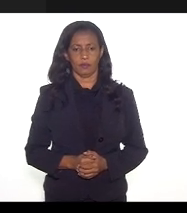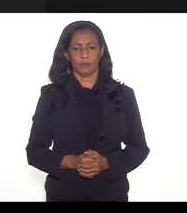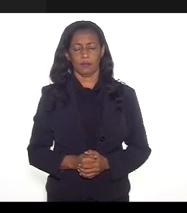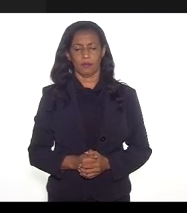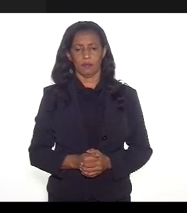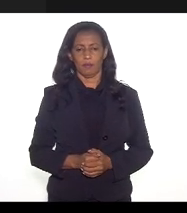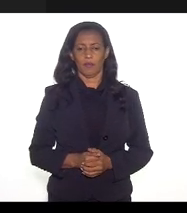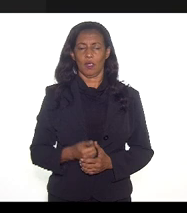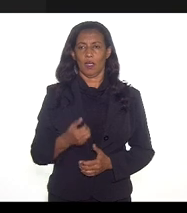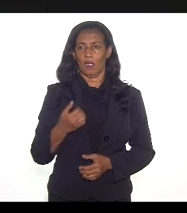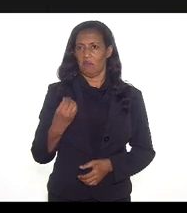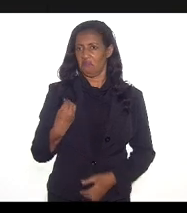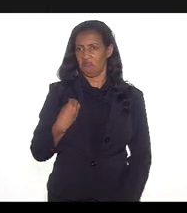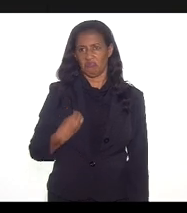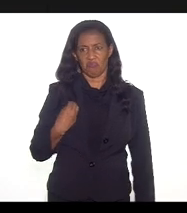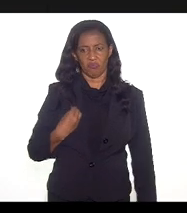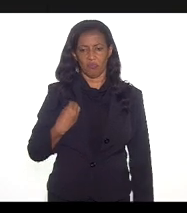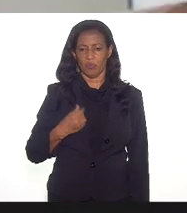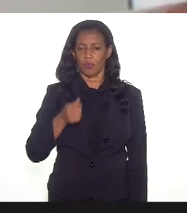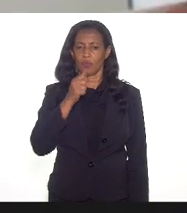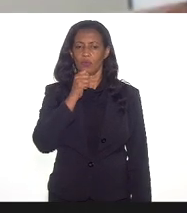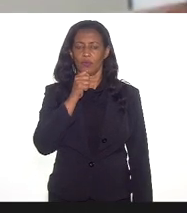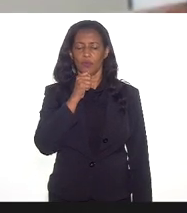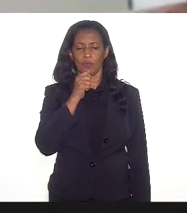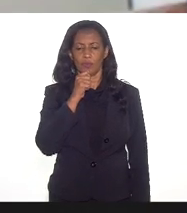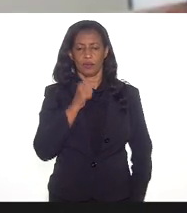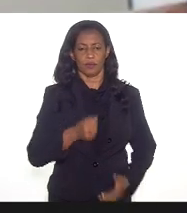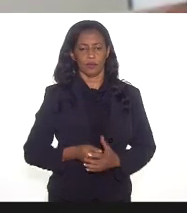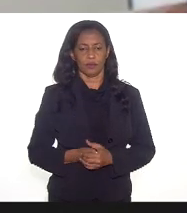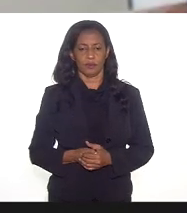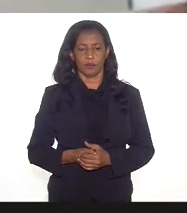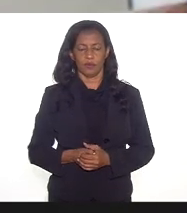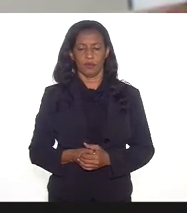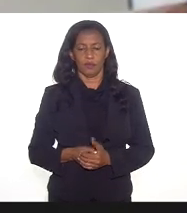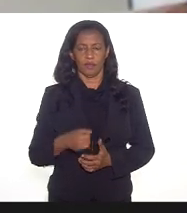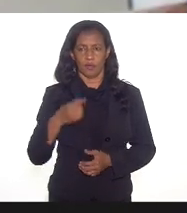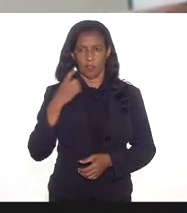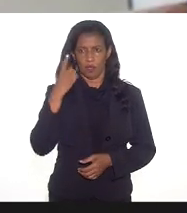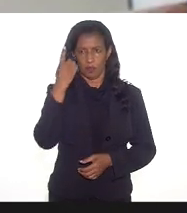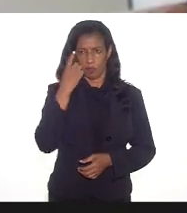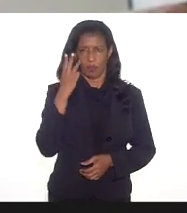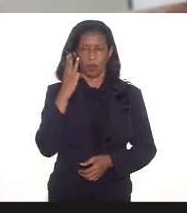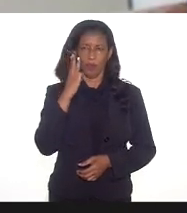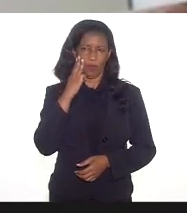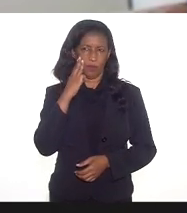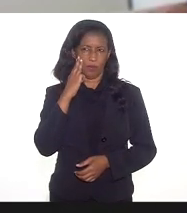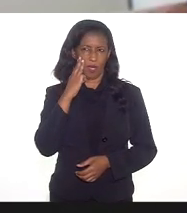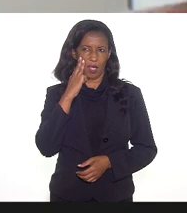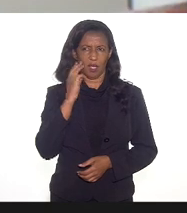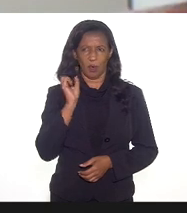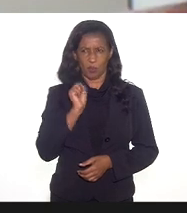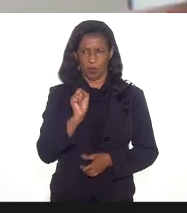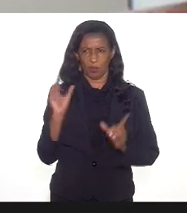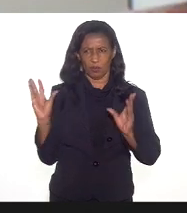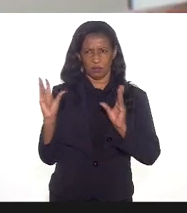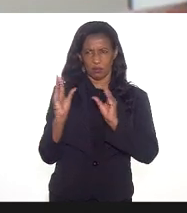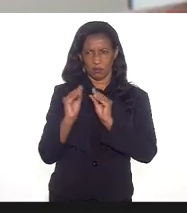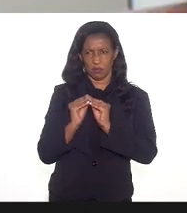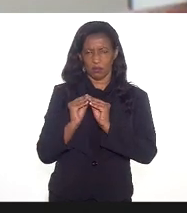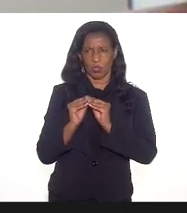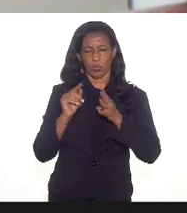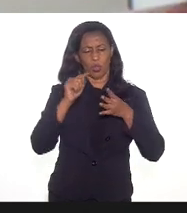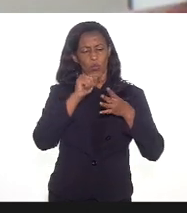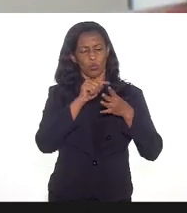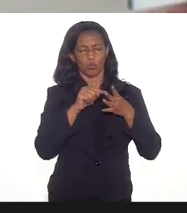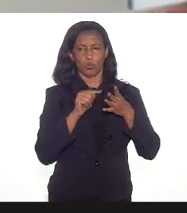Bom, a Natália não está aqui conosco. Eu gostaria, então, deputado Valdec, se me permitir, vou tentar sintetizar rapidamente alguns pontos